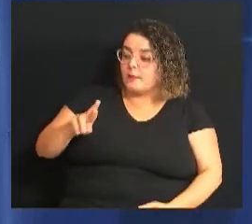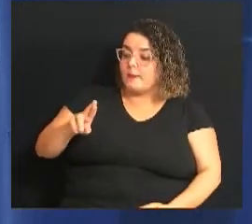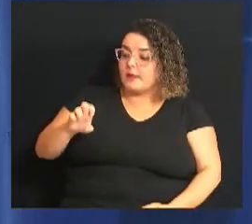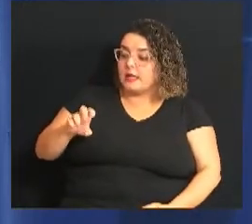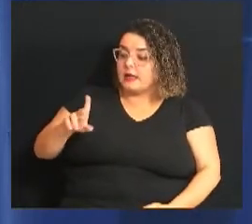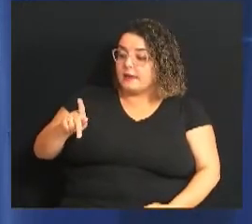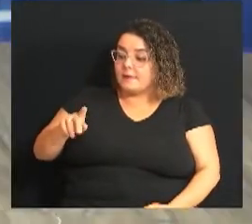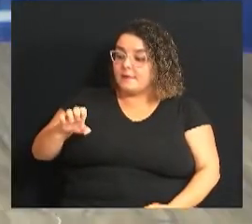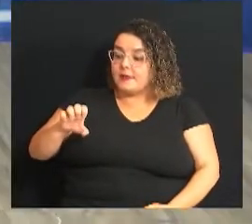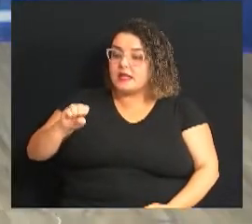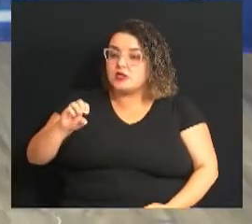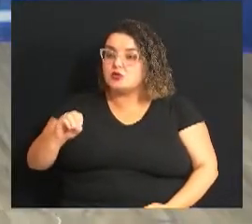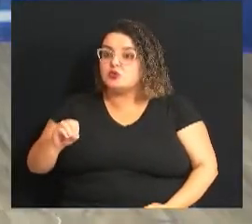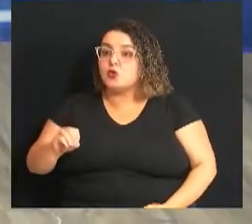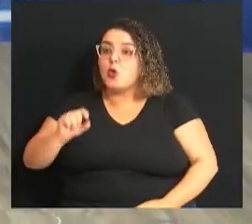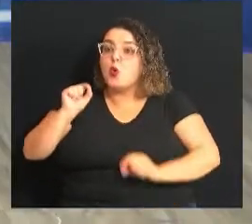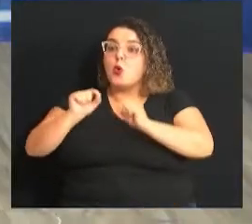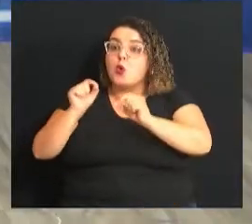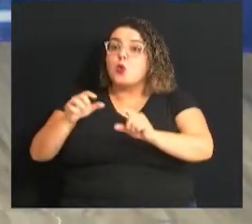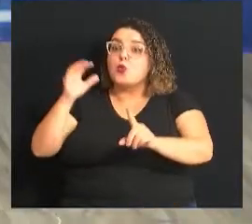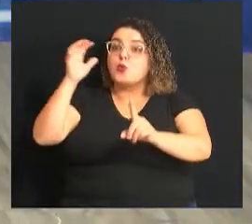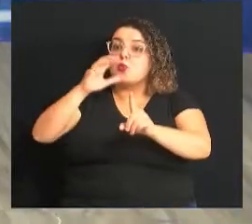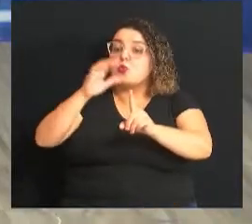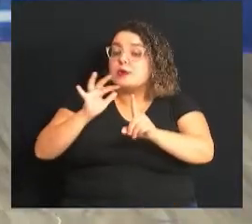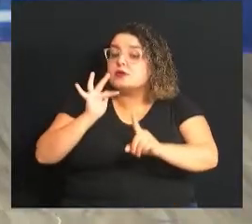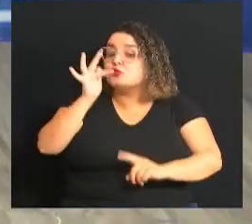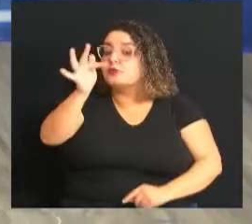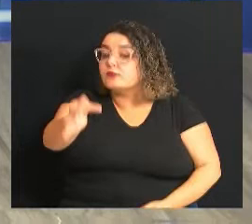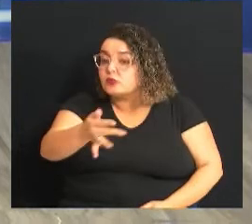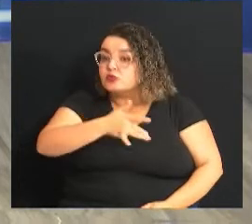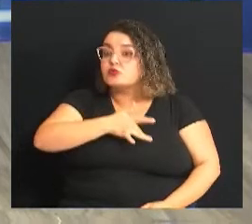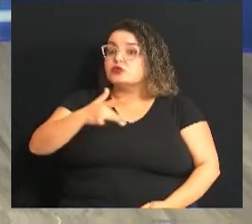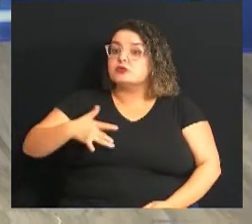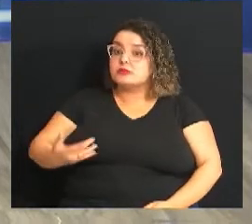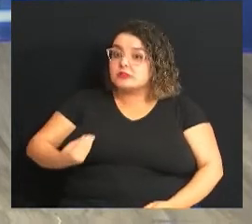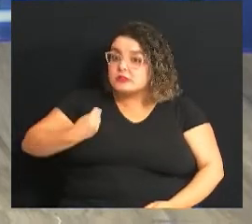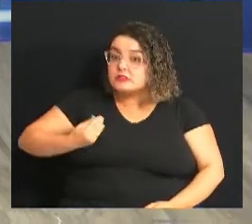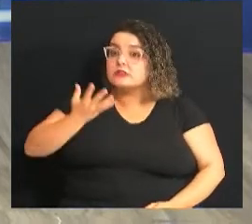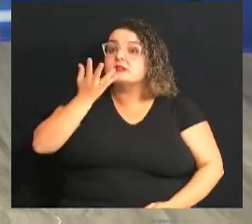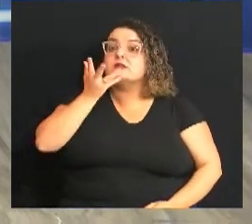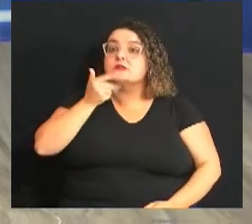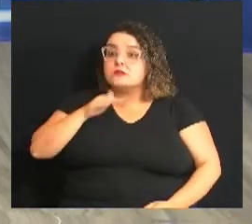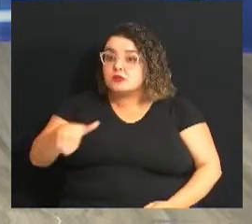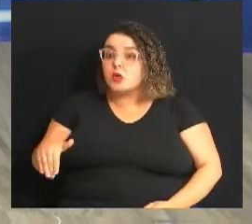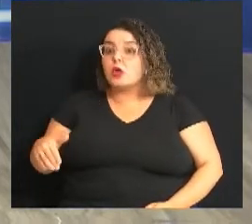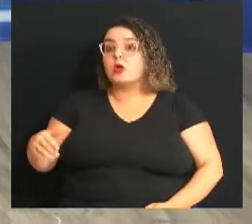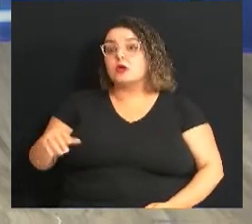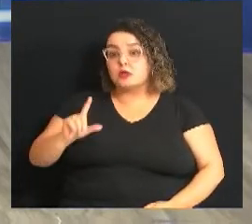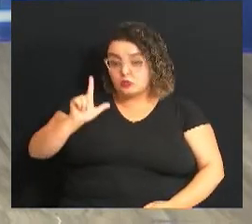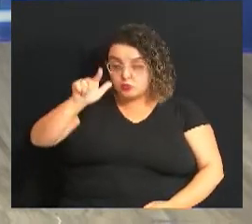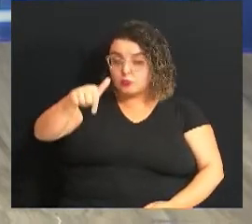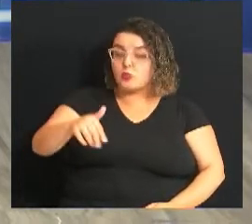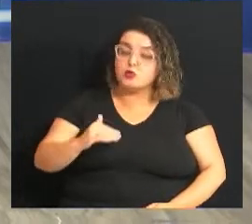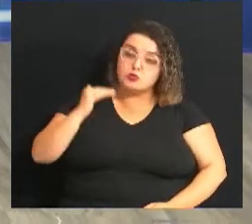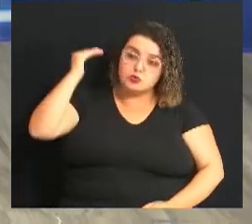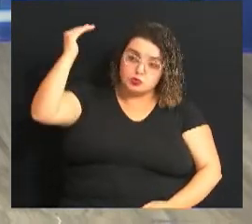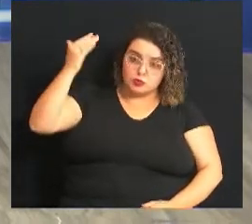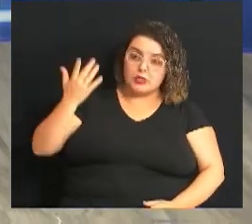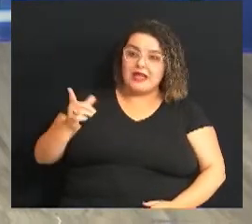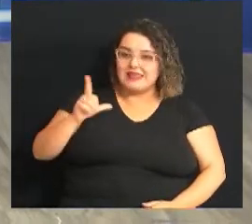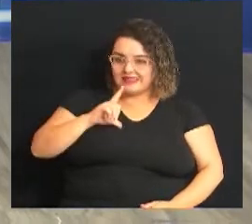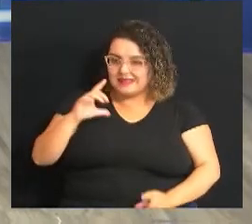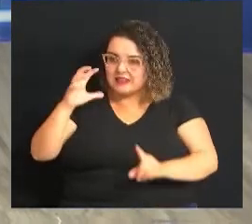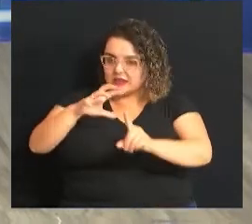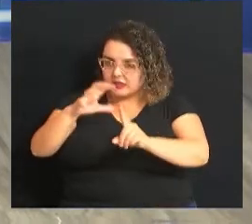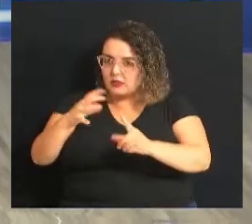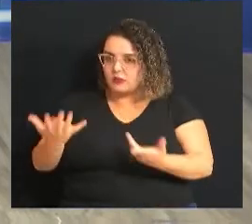pode afetar futuramente na saúde, na vida dessa criança que logo vai virar um adulto, tem algum impacto